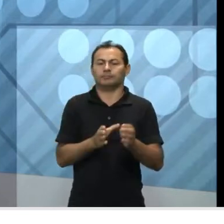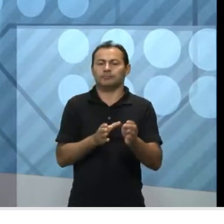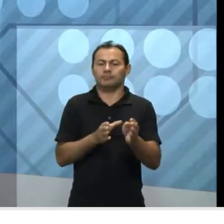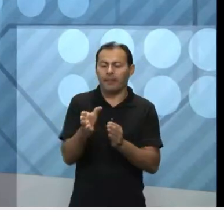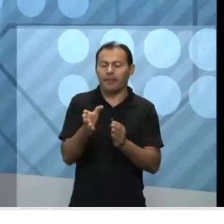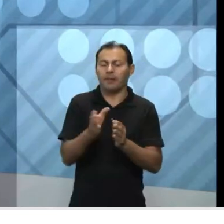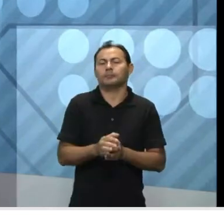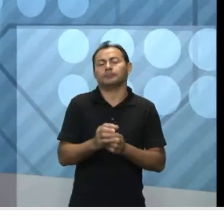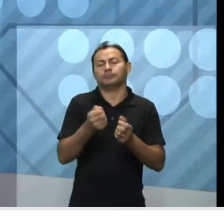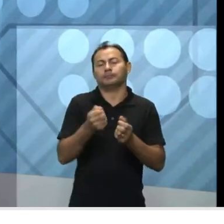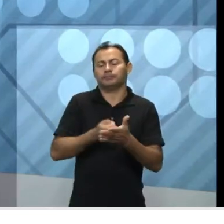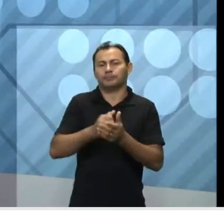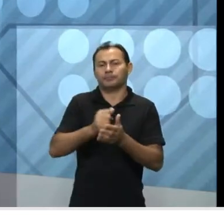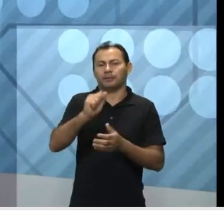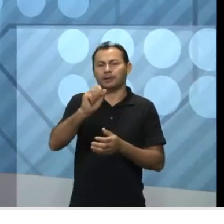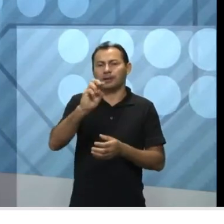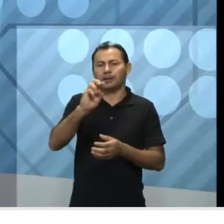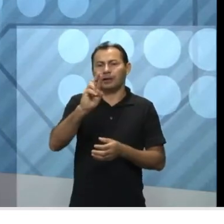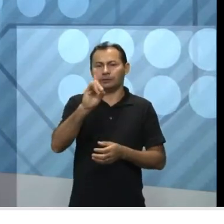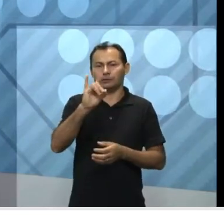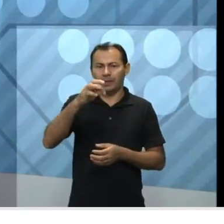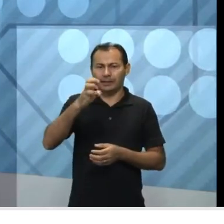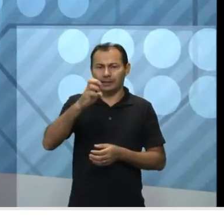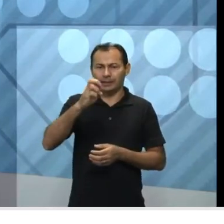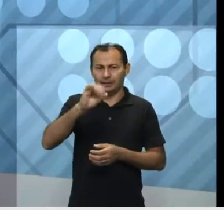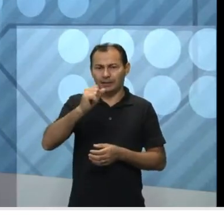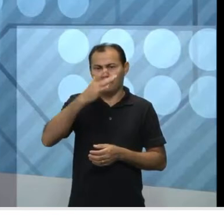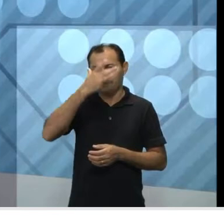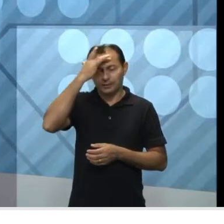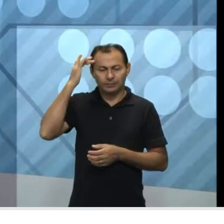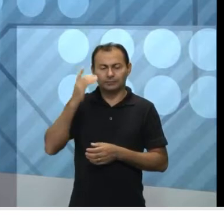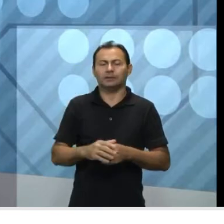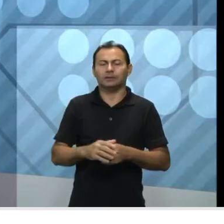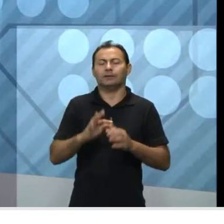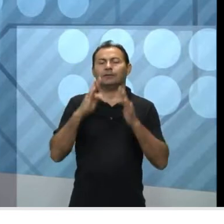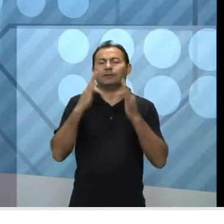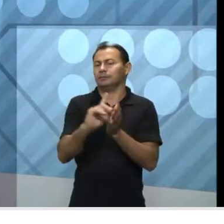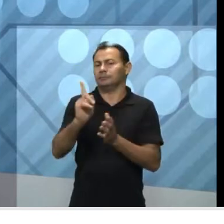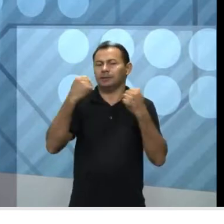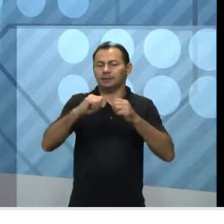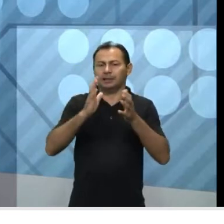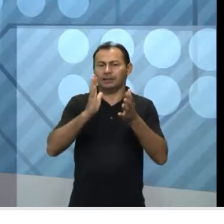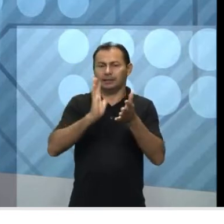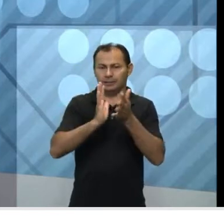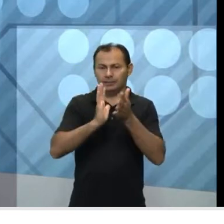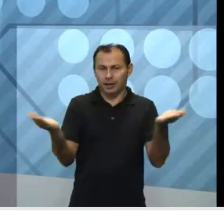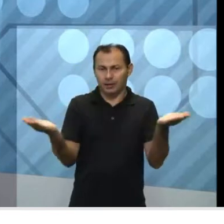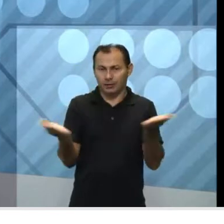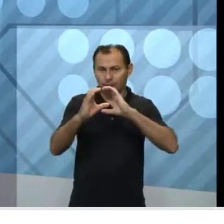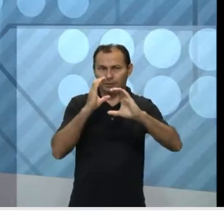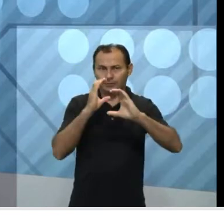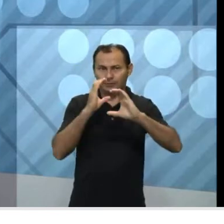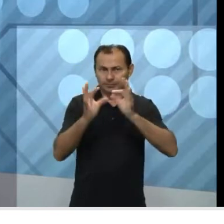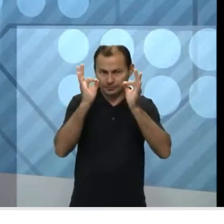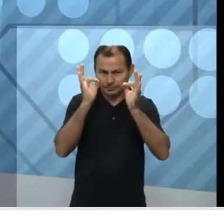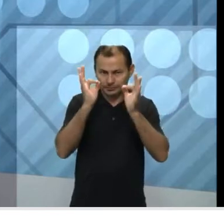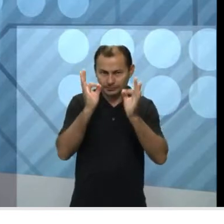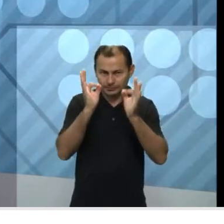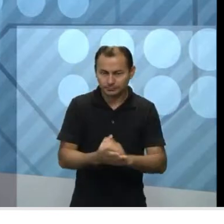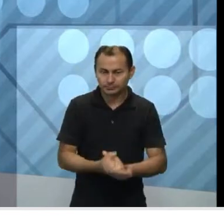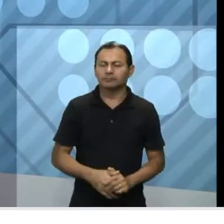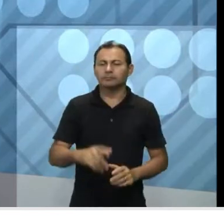audiometria. Então, essa pessoa, esse seu parente, não vai precisar da Libras agora para se comunicar, certo? Tem essa comunicação oral,